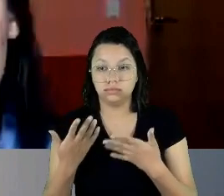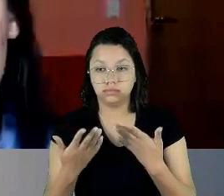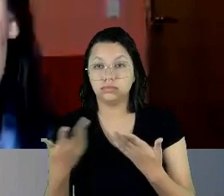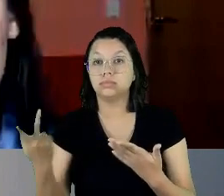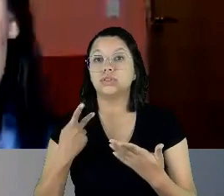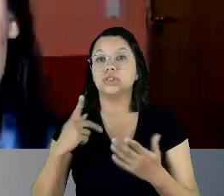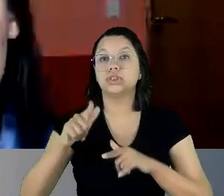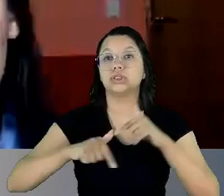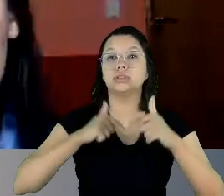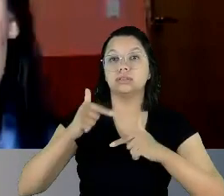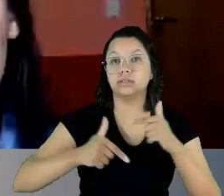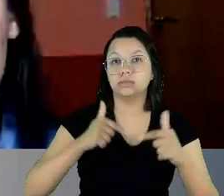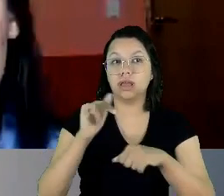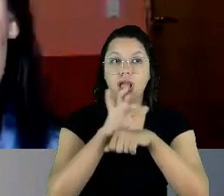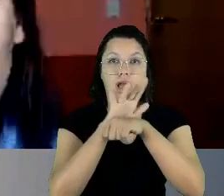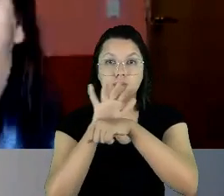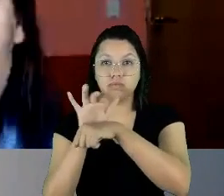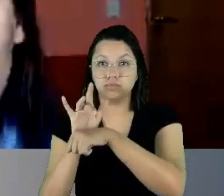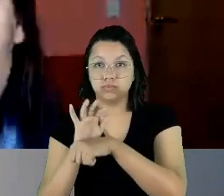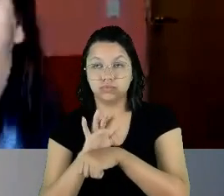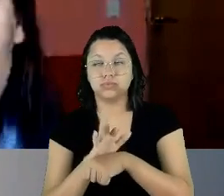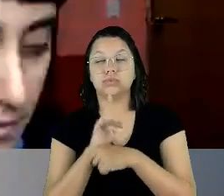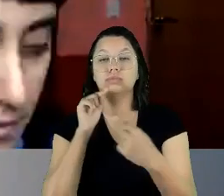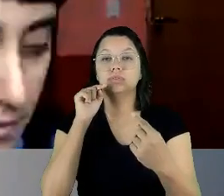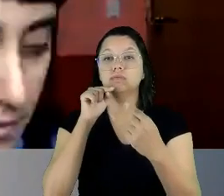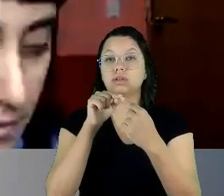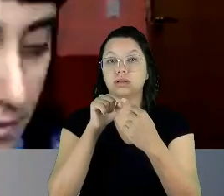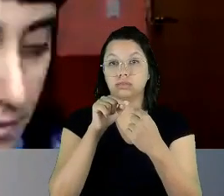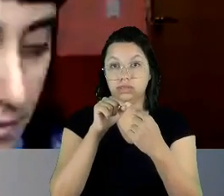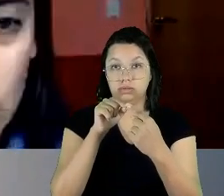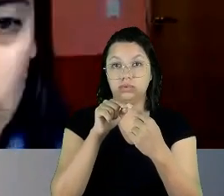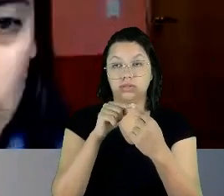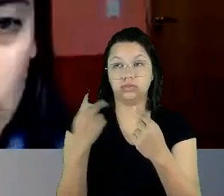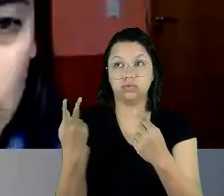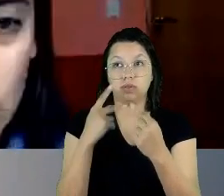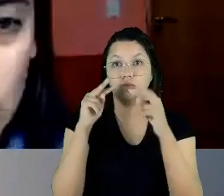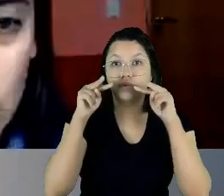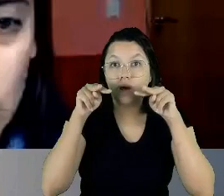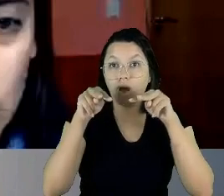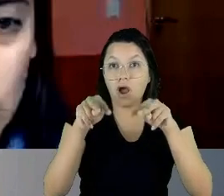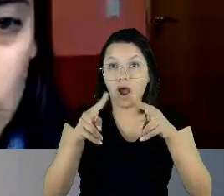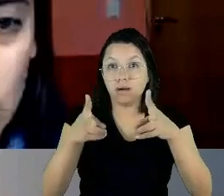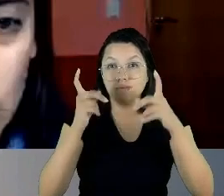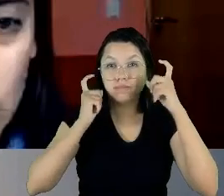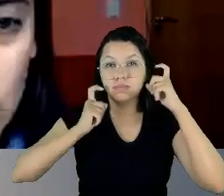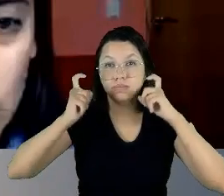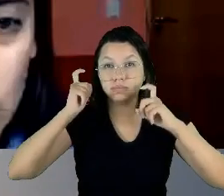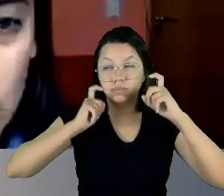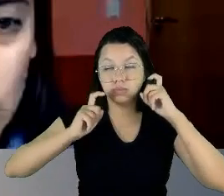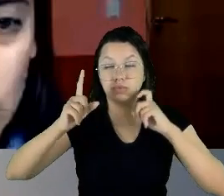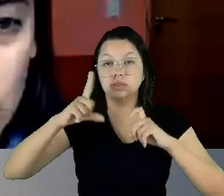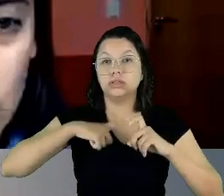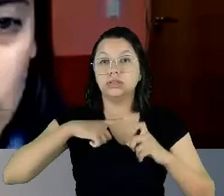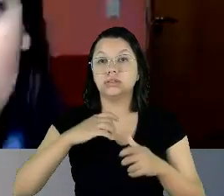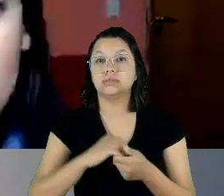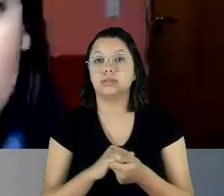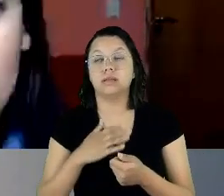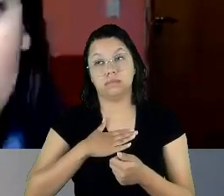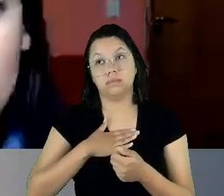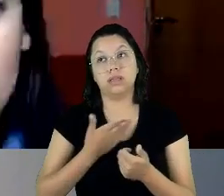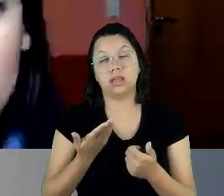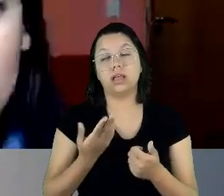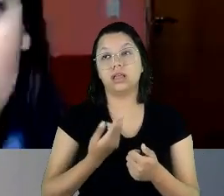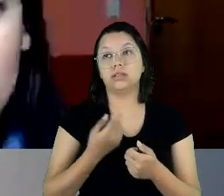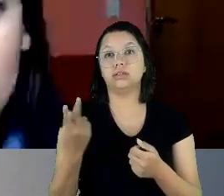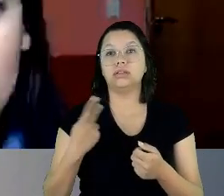para a gente que trabalha com documentário, assim, especificamente com o nosso olhar e a nossa preocupação é ter,